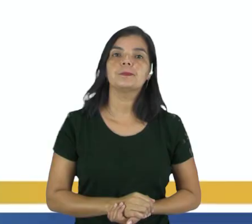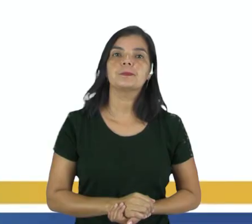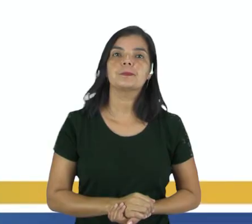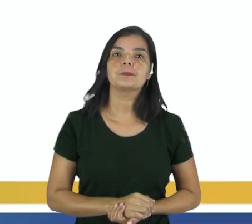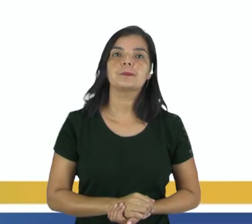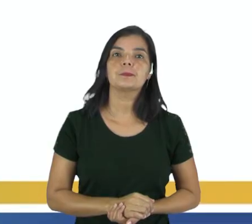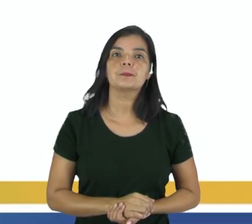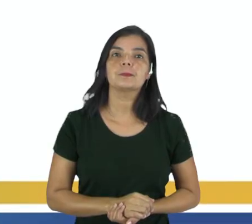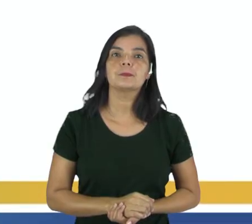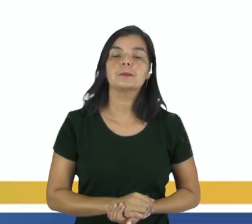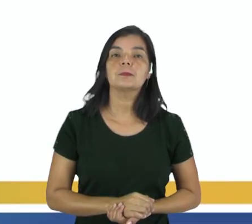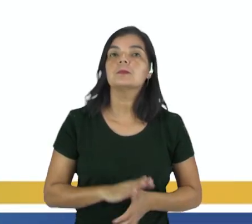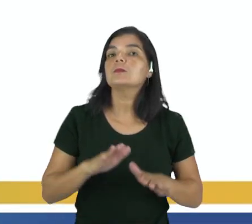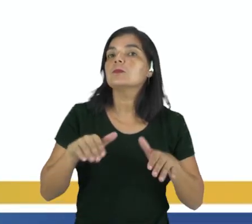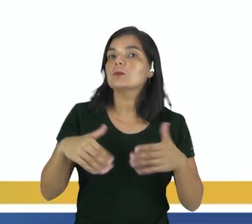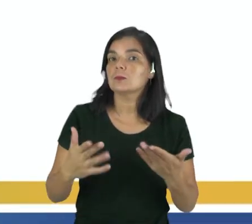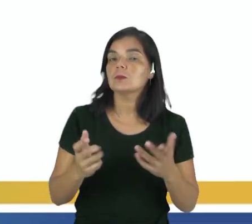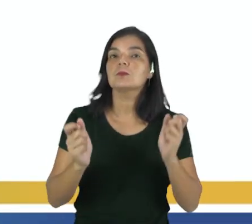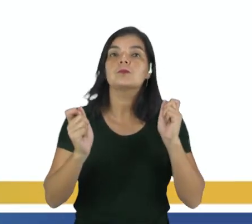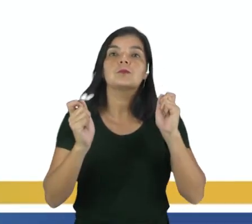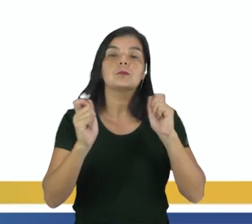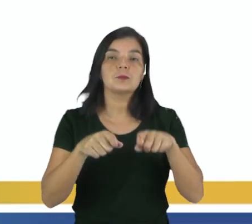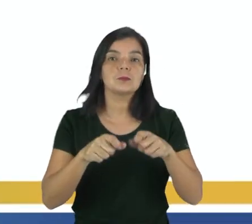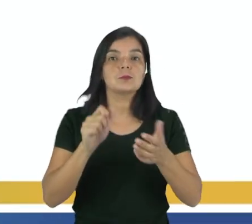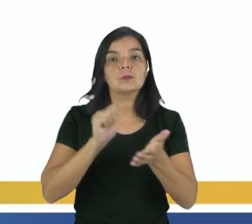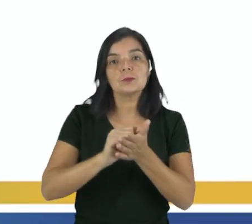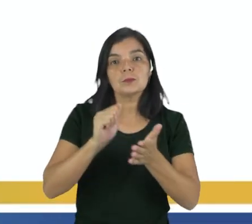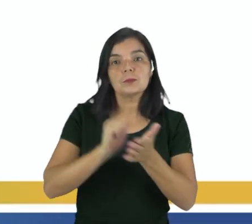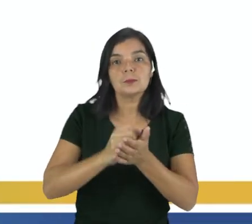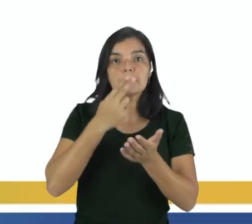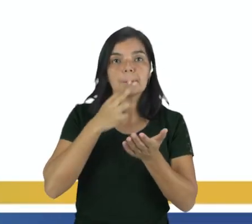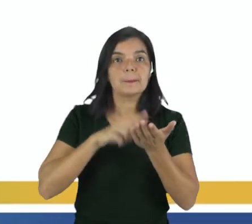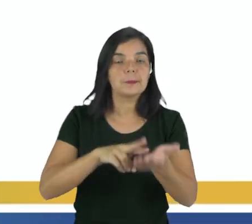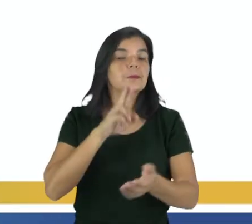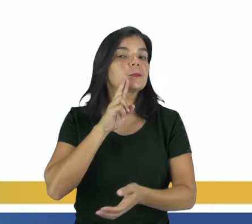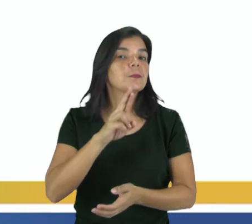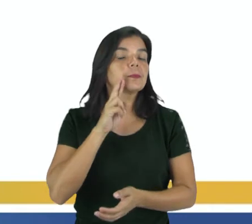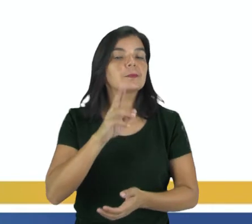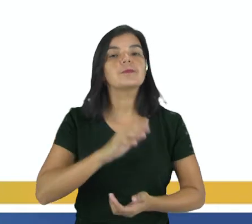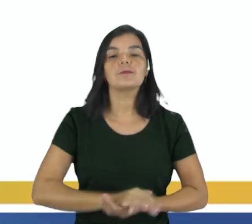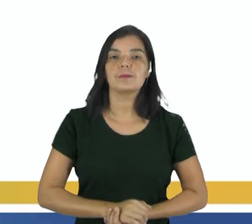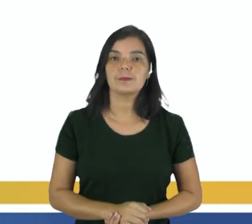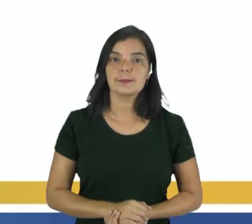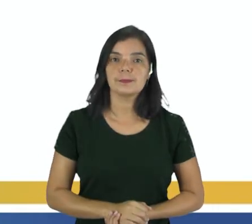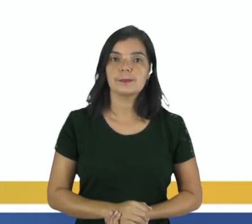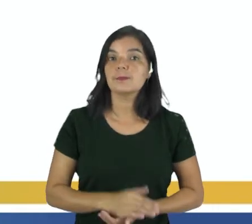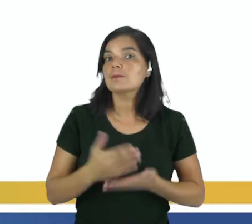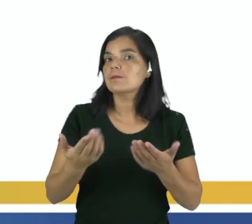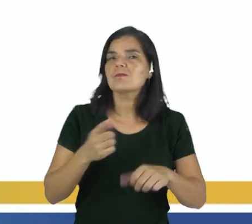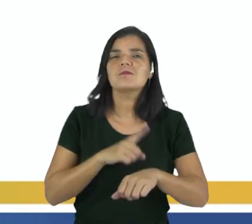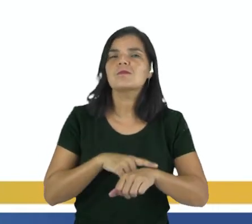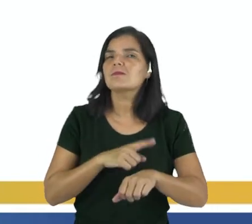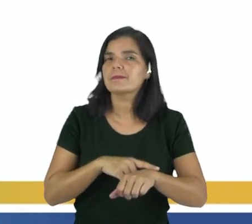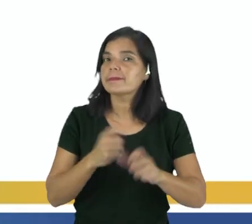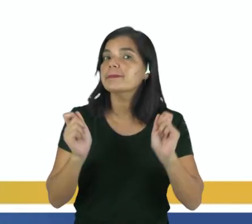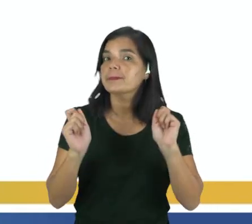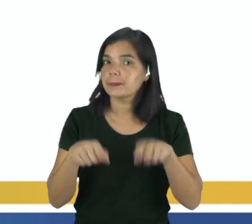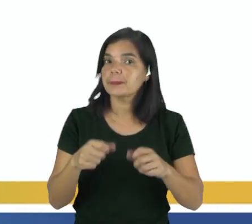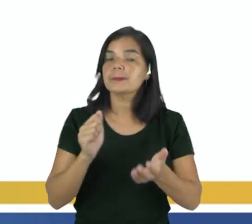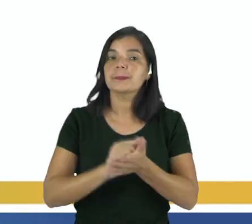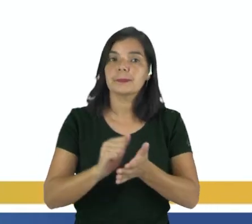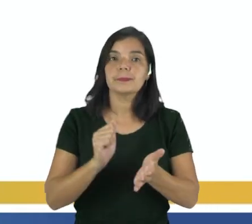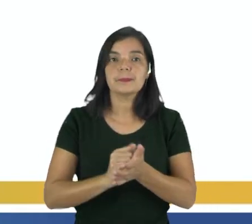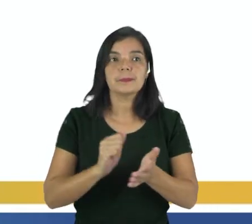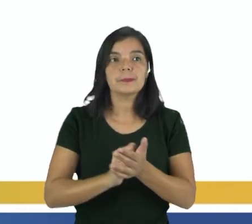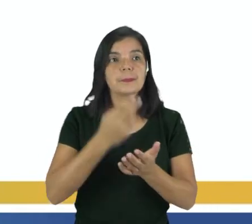acompanhem. Em que situações podemos produzir uma carta de reclamação? Em que momentos nós podemos